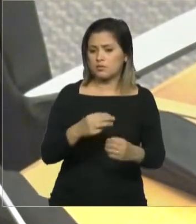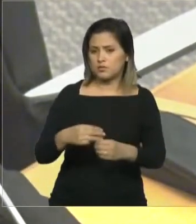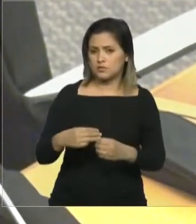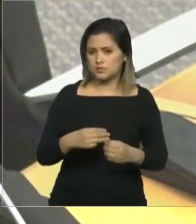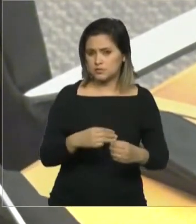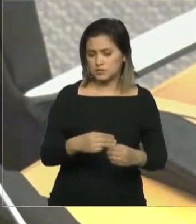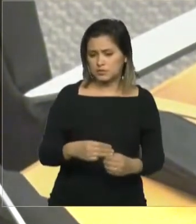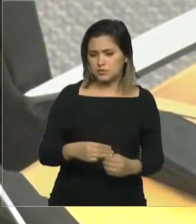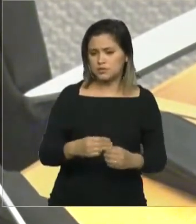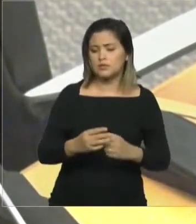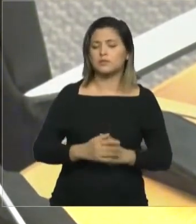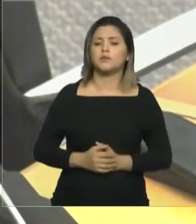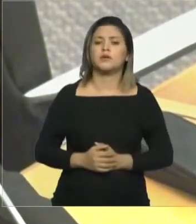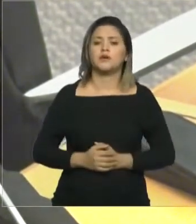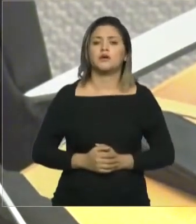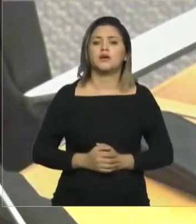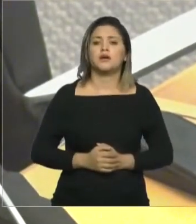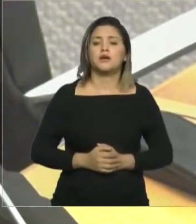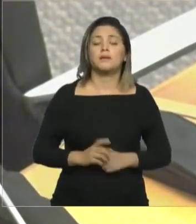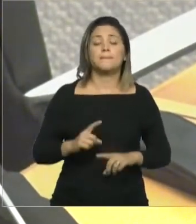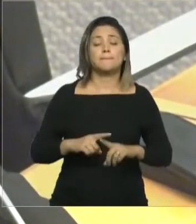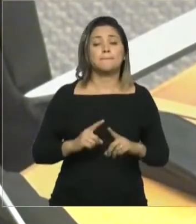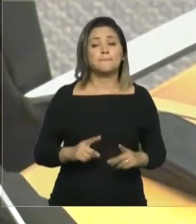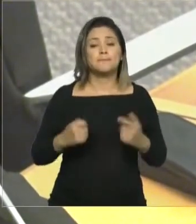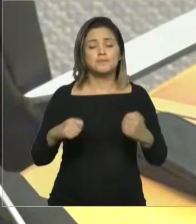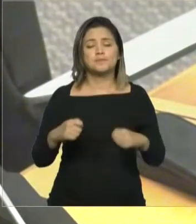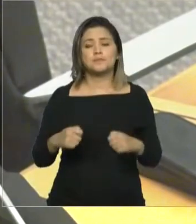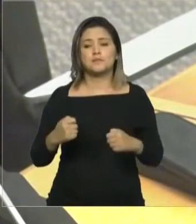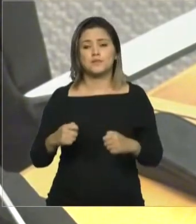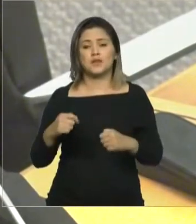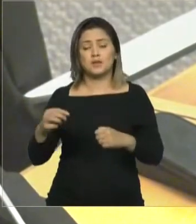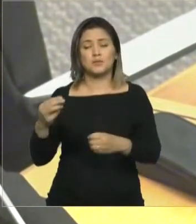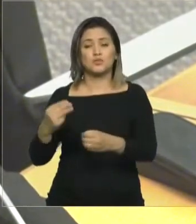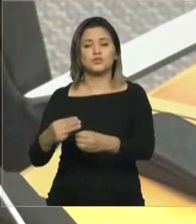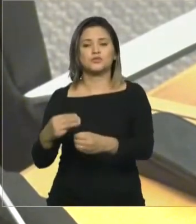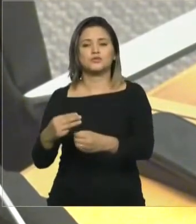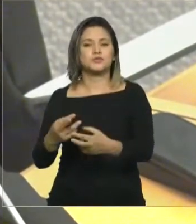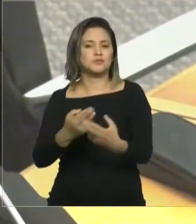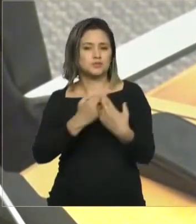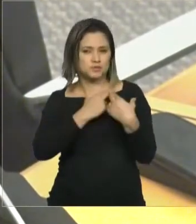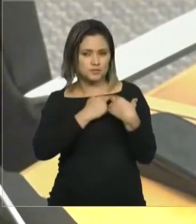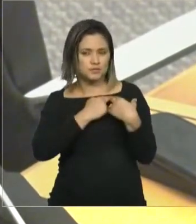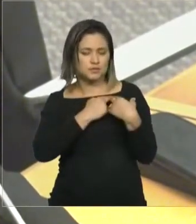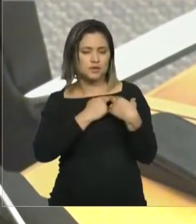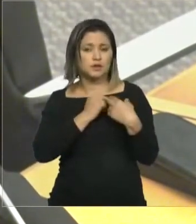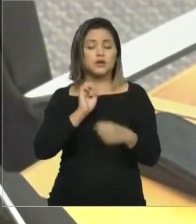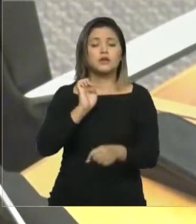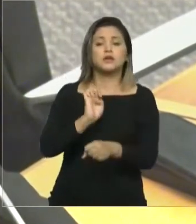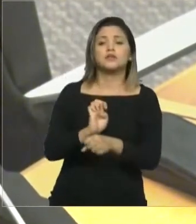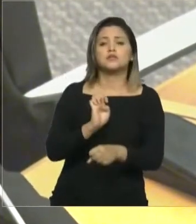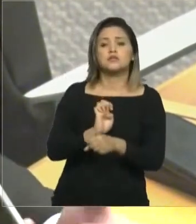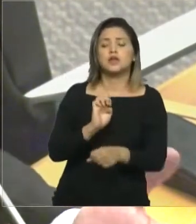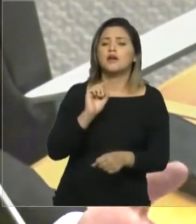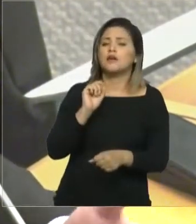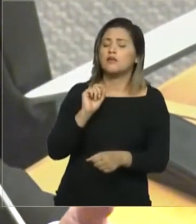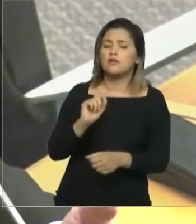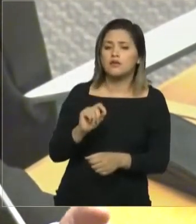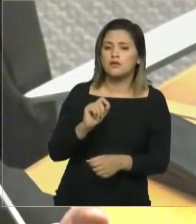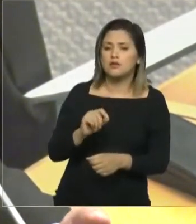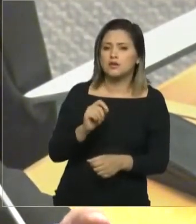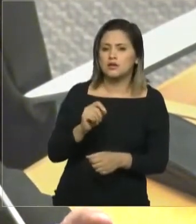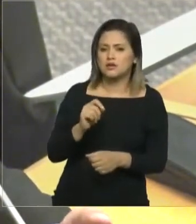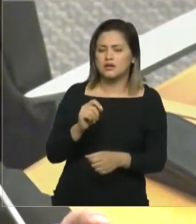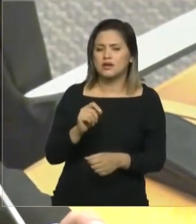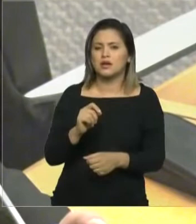prefeituras deveriam ter respondido. E o Estado, a ele cabe realmente fazer a alta complexidade, os tratamentos mais onerosos,